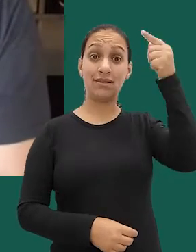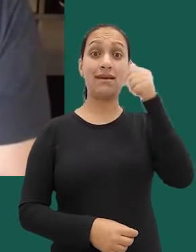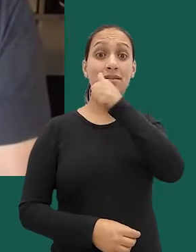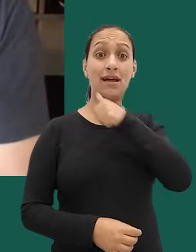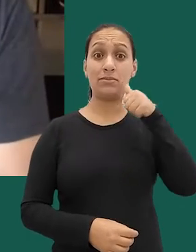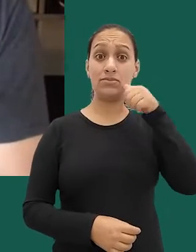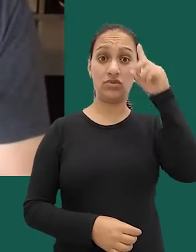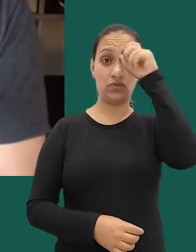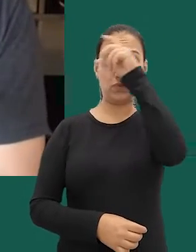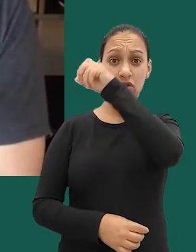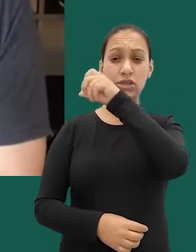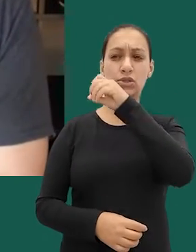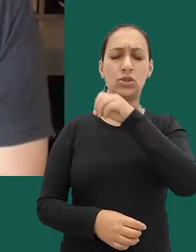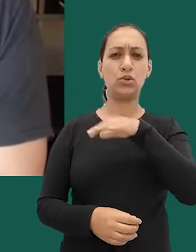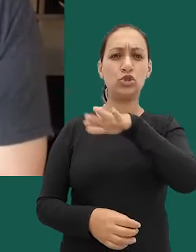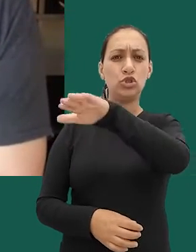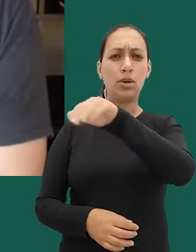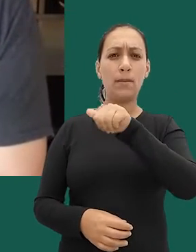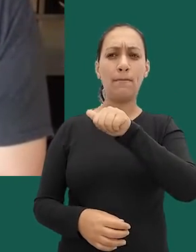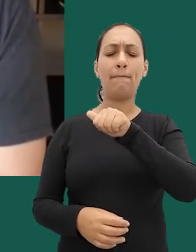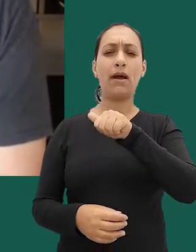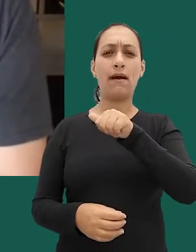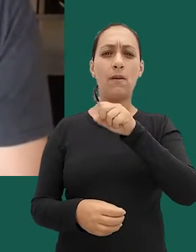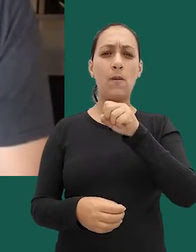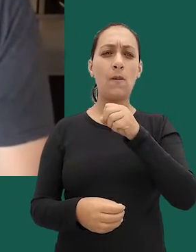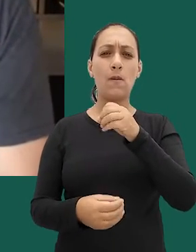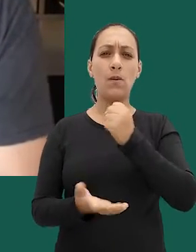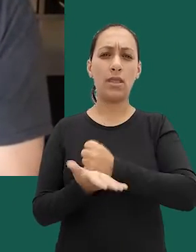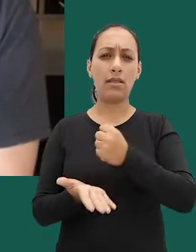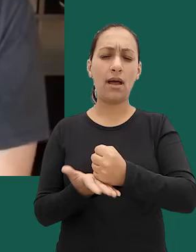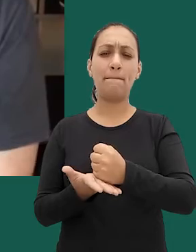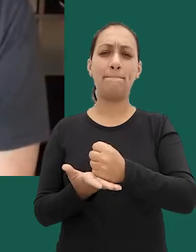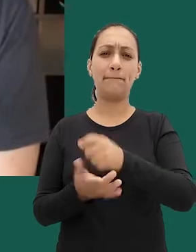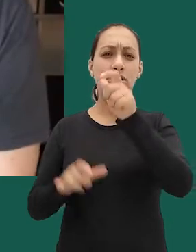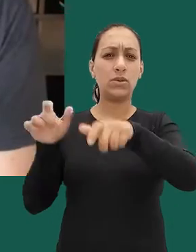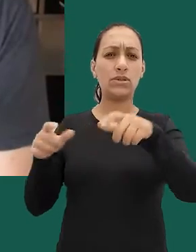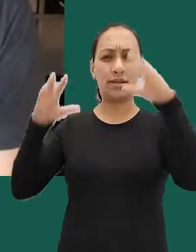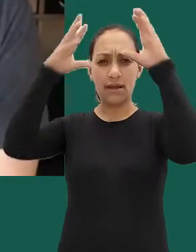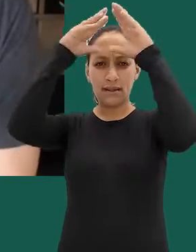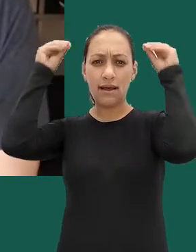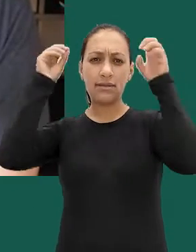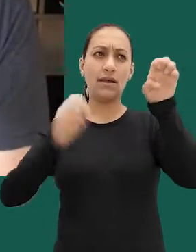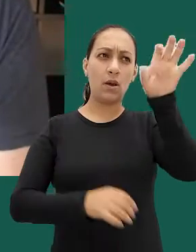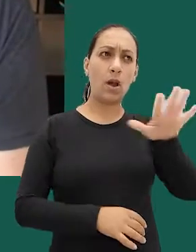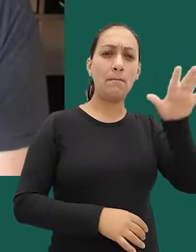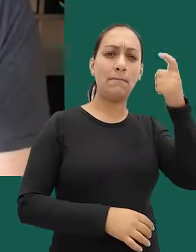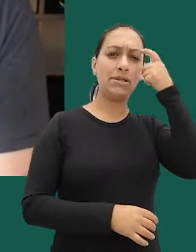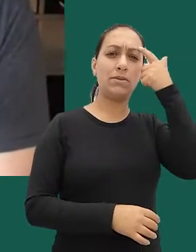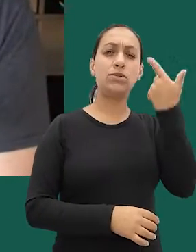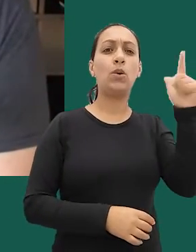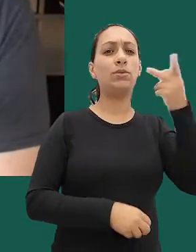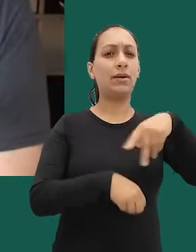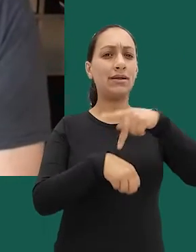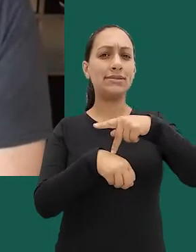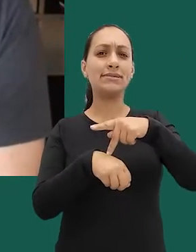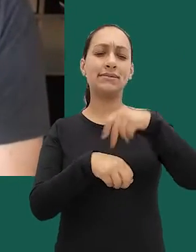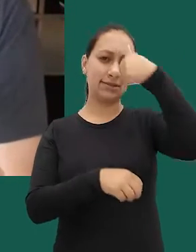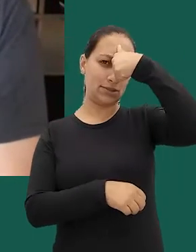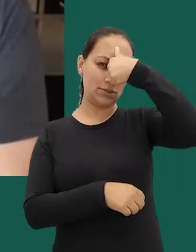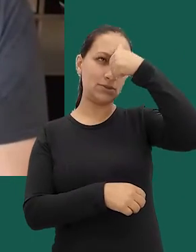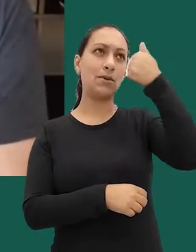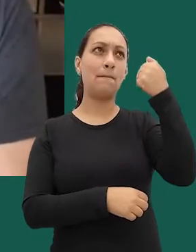contratar pessoas da Irlanda e pessoas da Europa. Então a gente poderia ir para outros países, como Índia, como Brasil, como